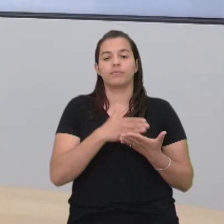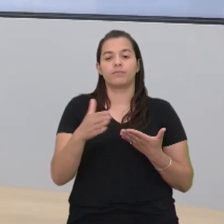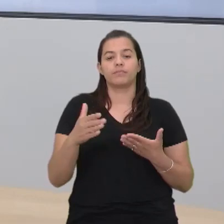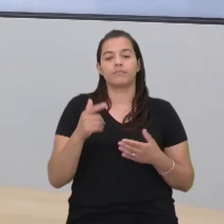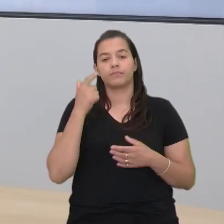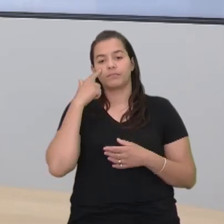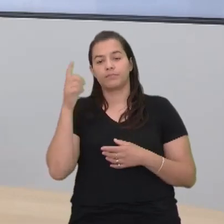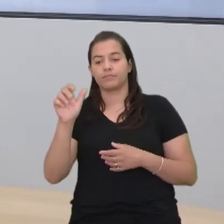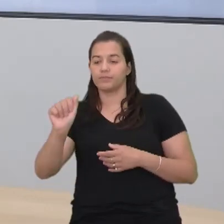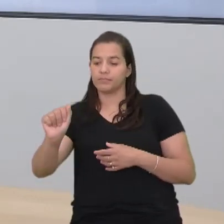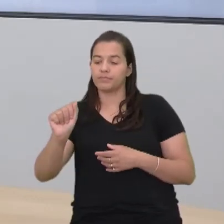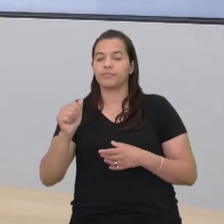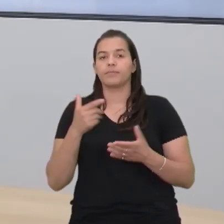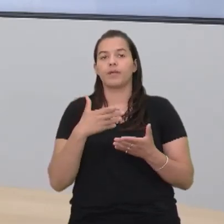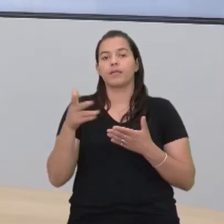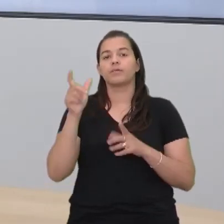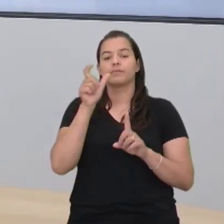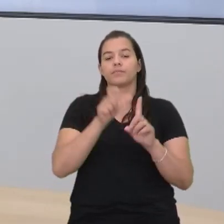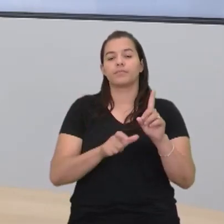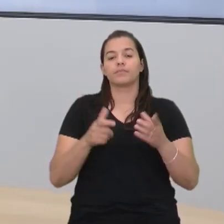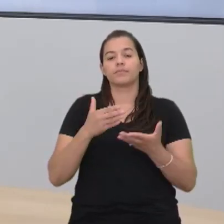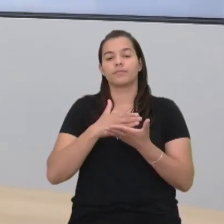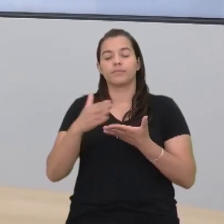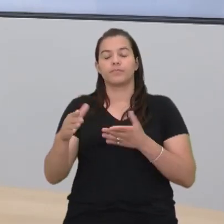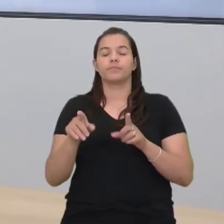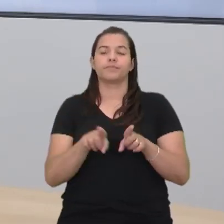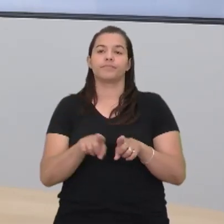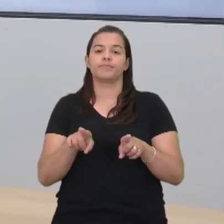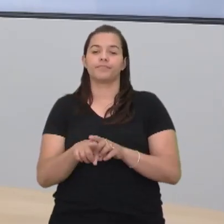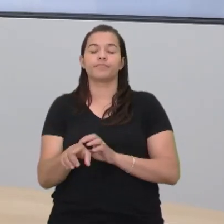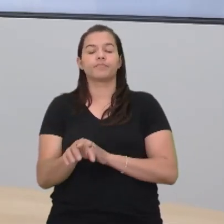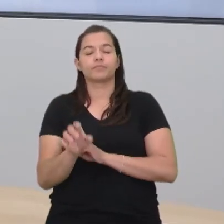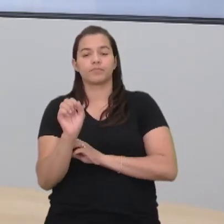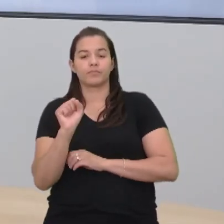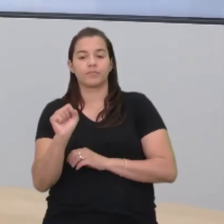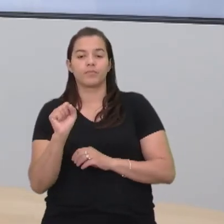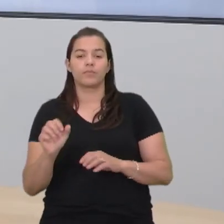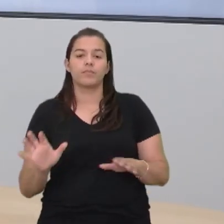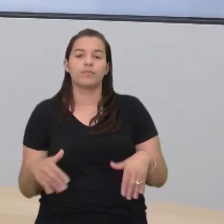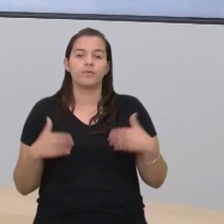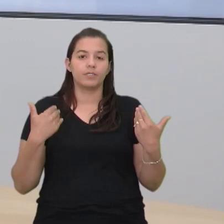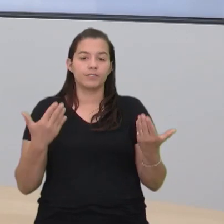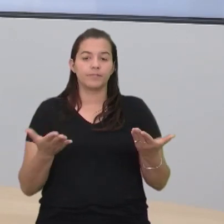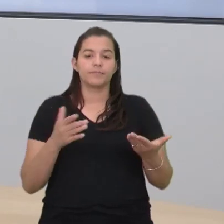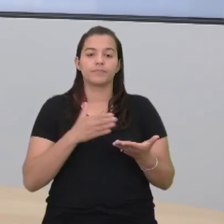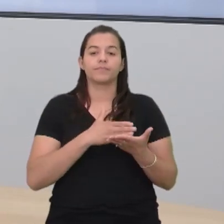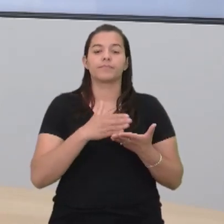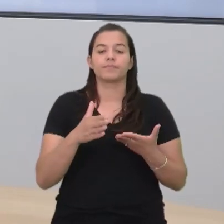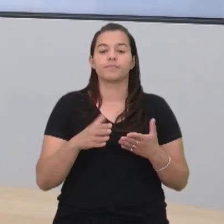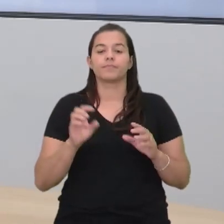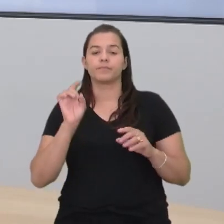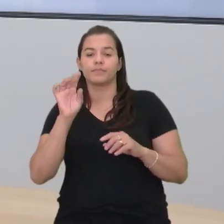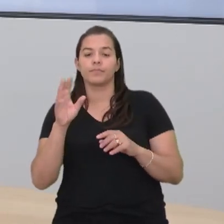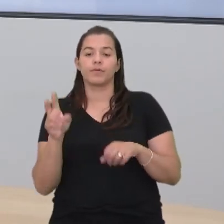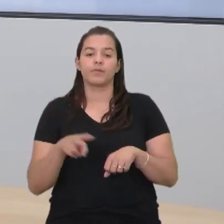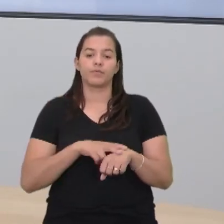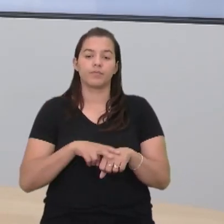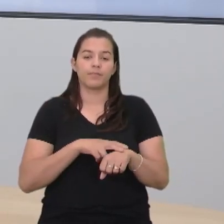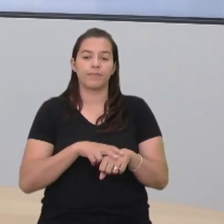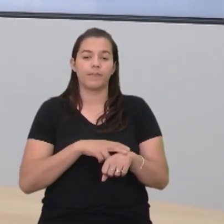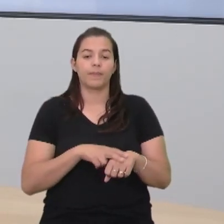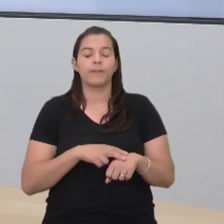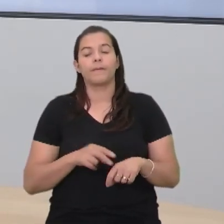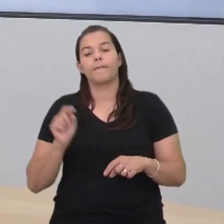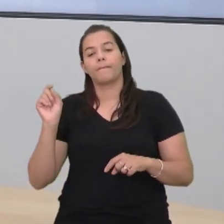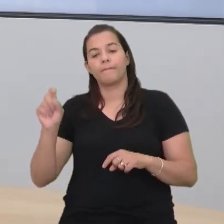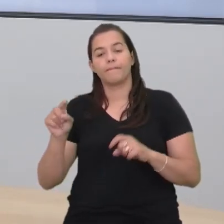A, o personagem começa a se movimentar. Você pode. Então, esse quando é o início. Quando eu quero que comece? Só quando clica no verde? Não, quando clica